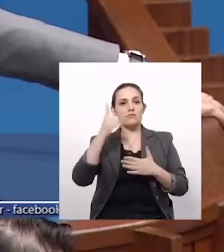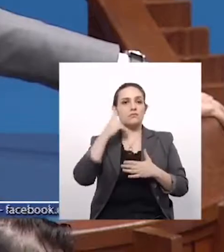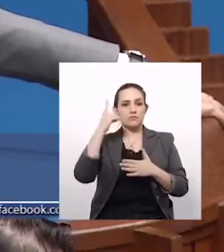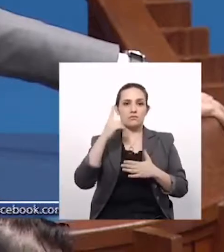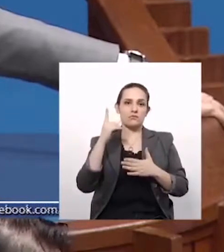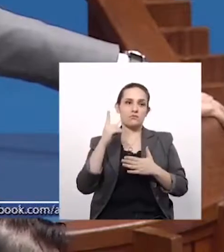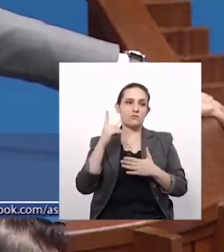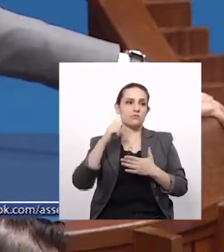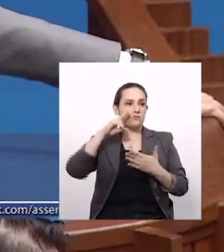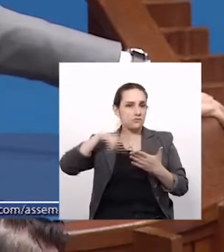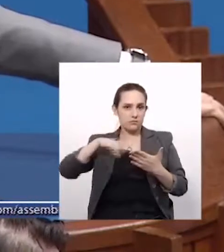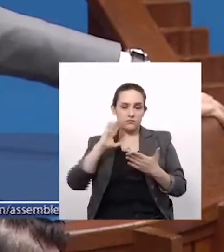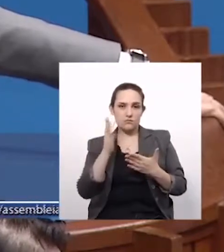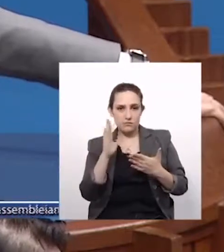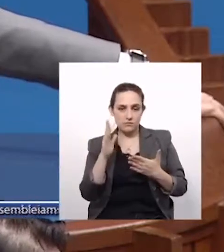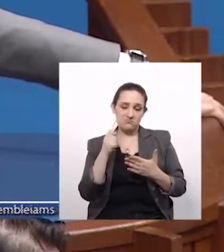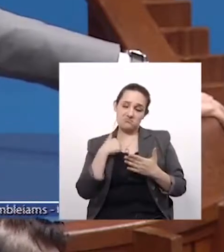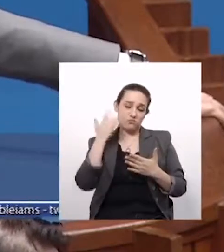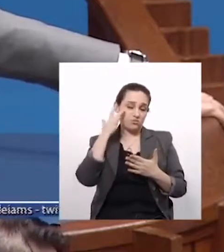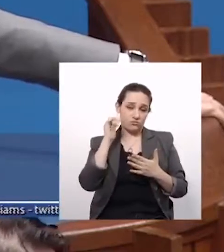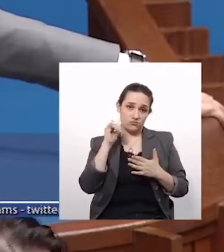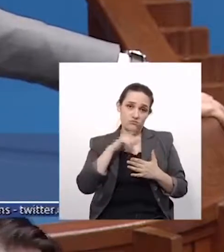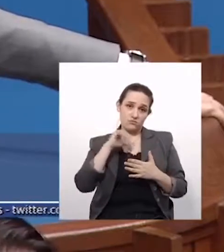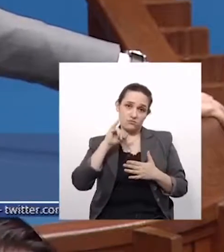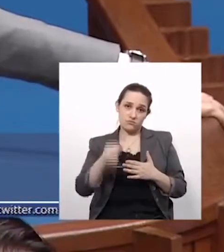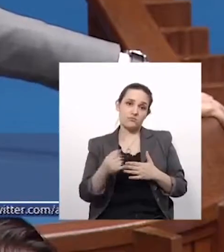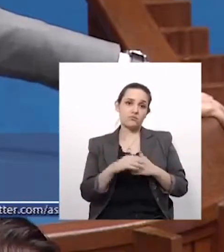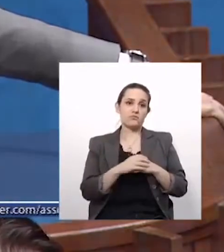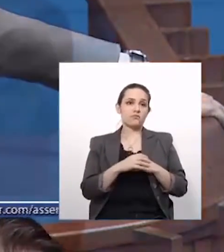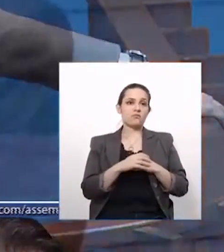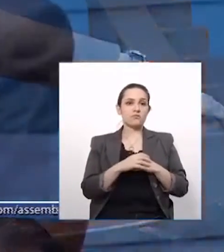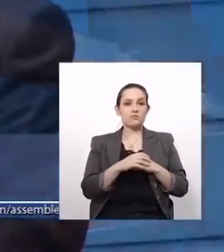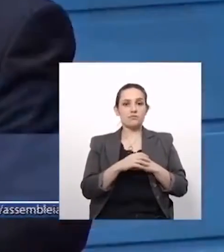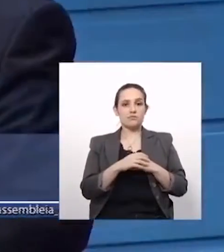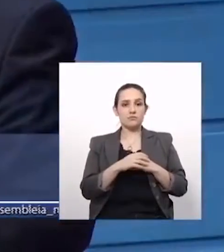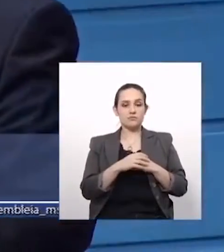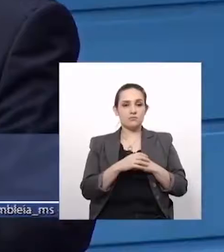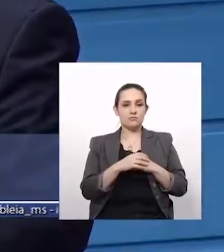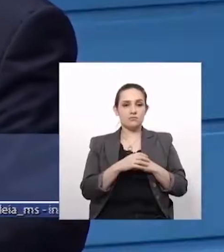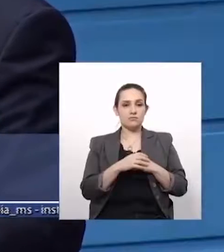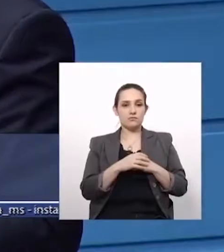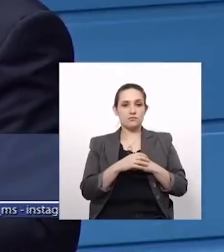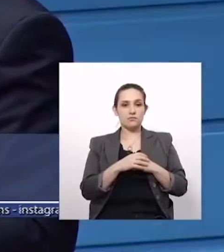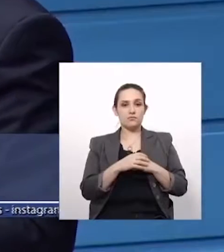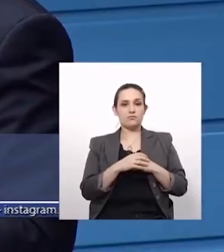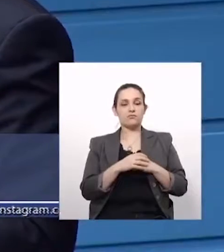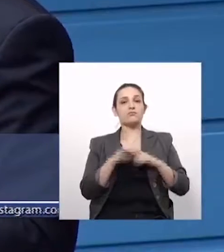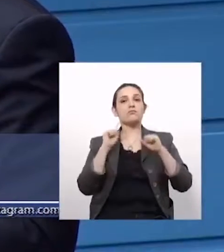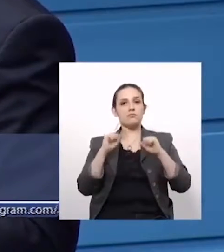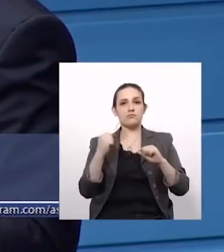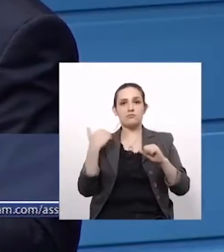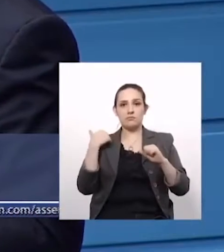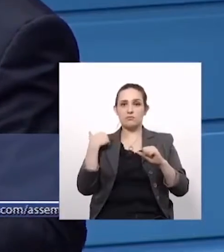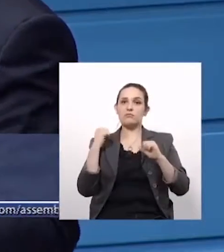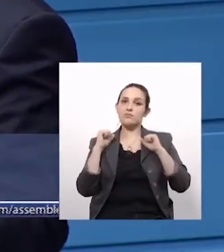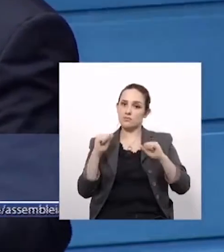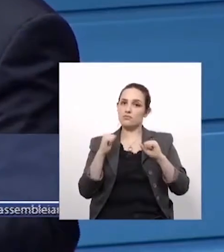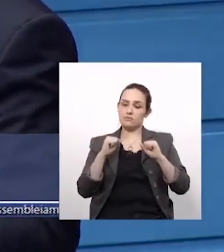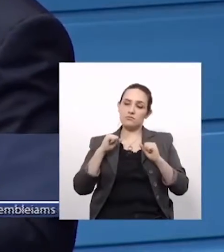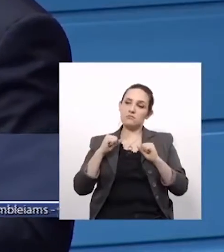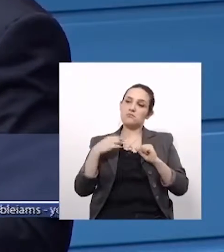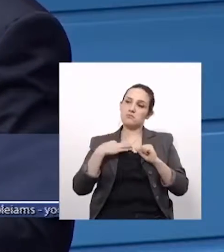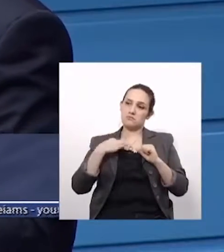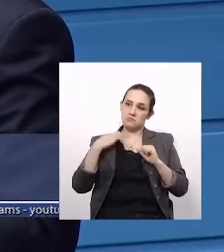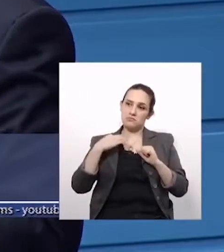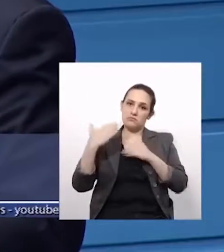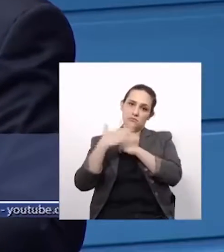não sei se Vossa Excelência teve a oportunidade de ler ali, né? Eu coloco à disposição para o senhor